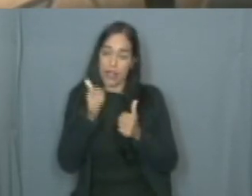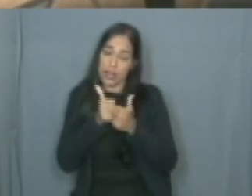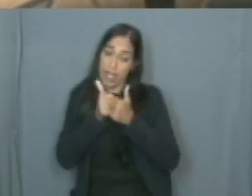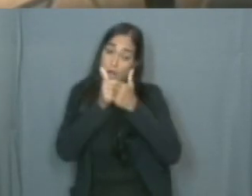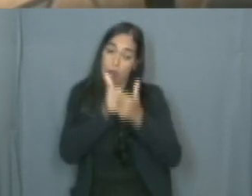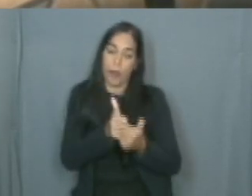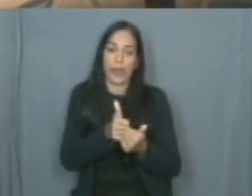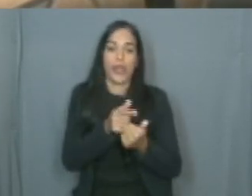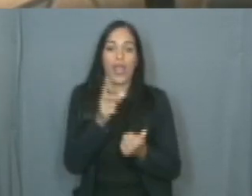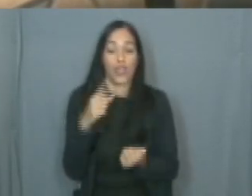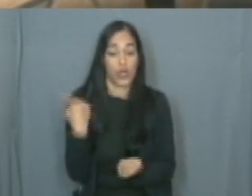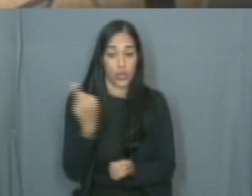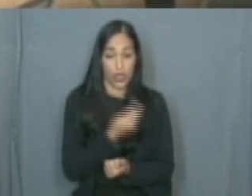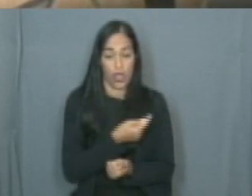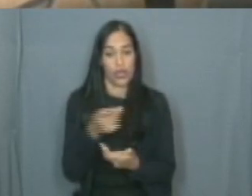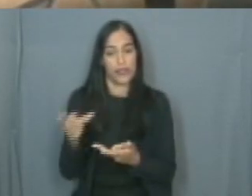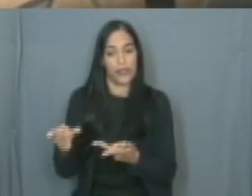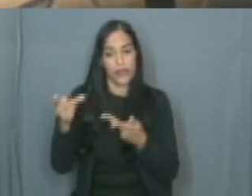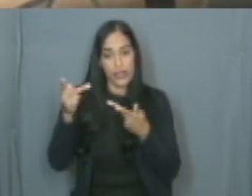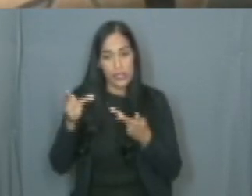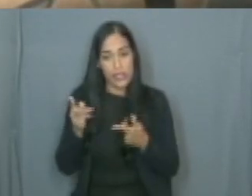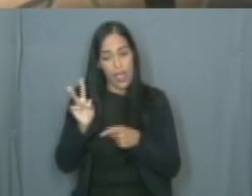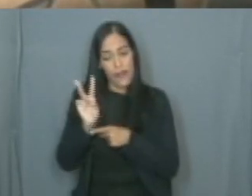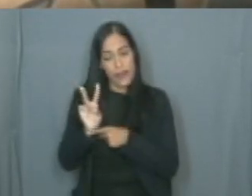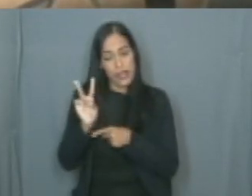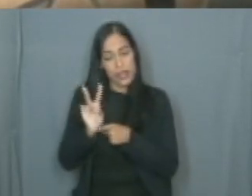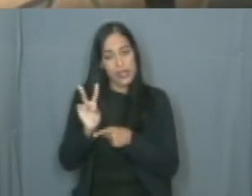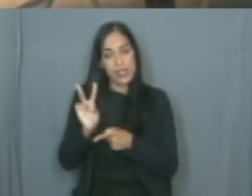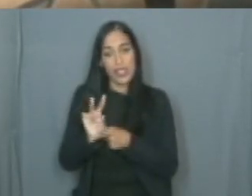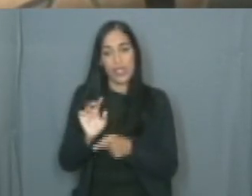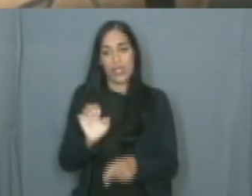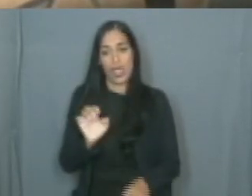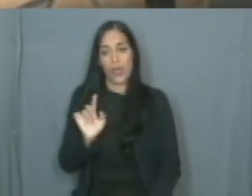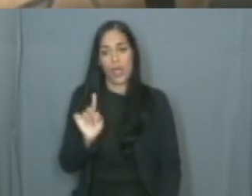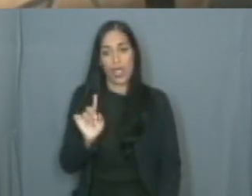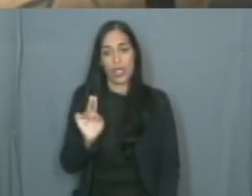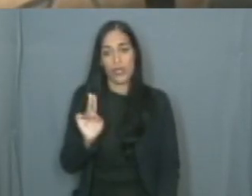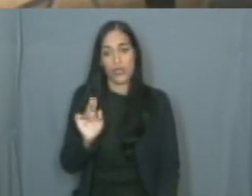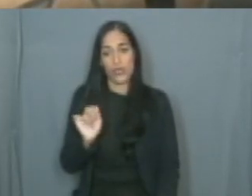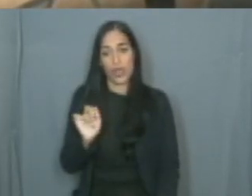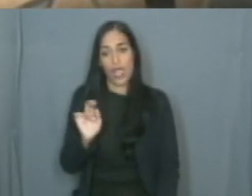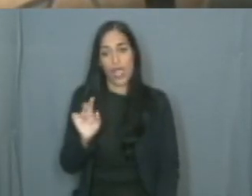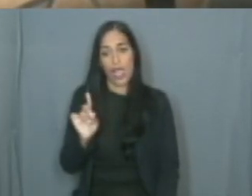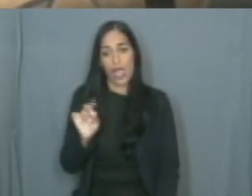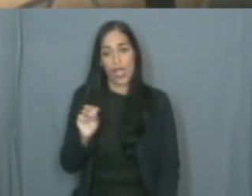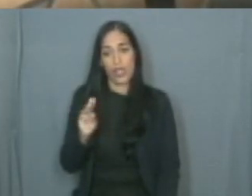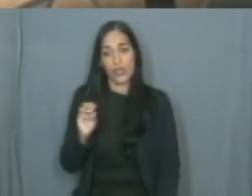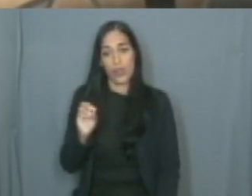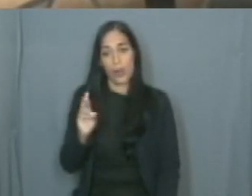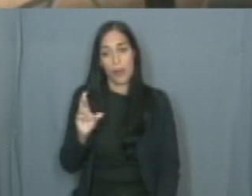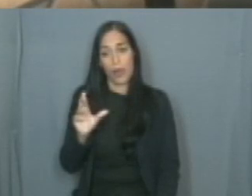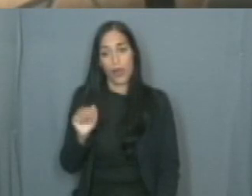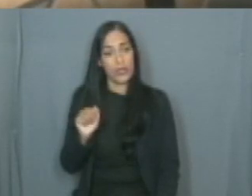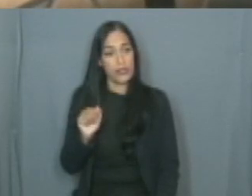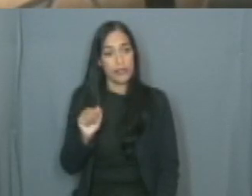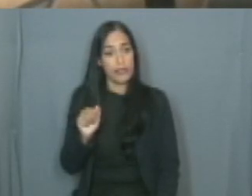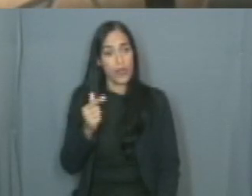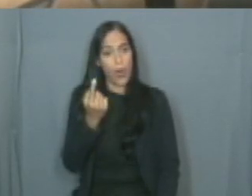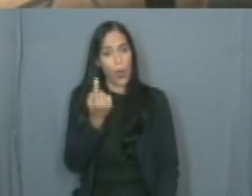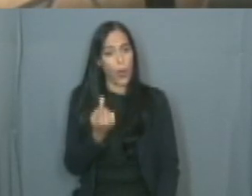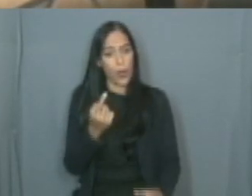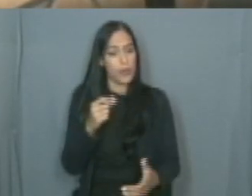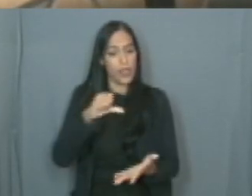em visita, em vistoria, em fiscalização com o vereador Eduardo Moura, um dos distritos simplesmente não existiam.